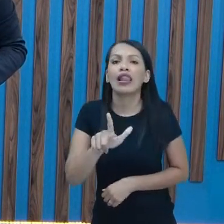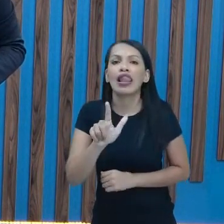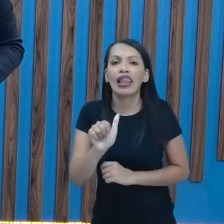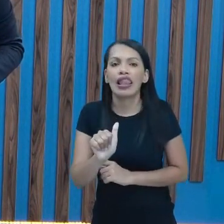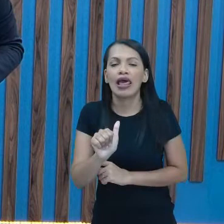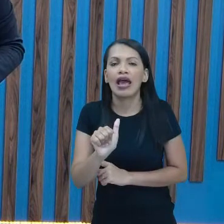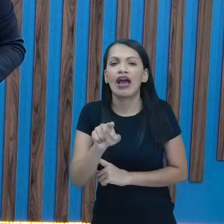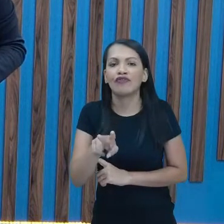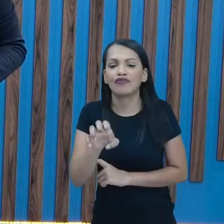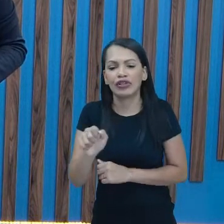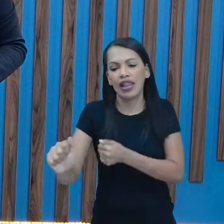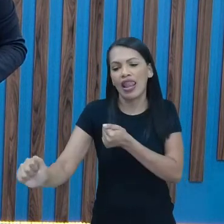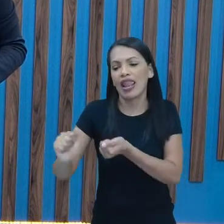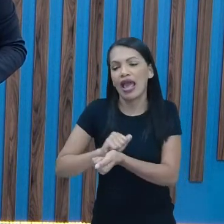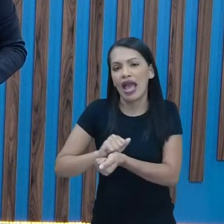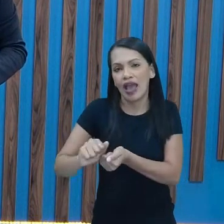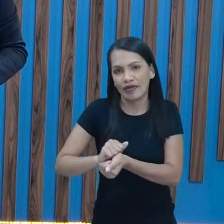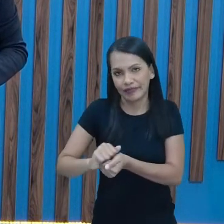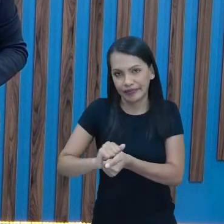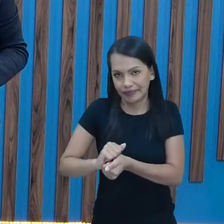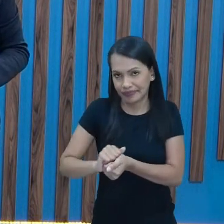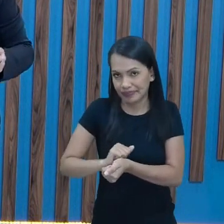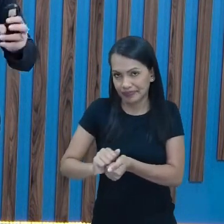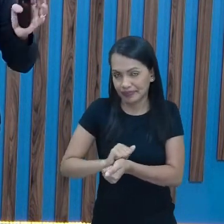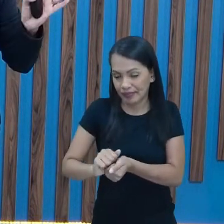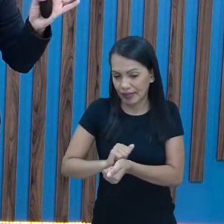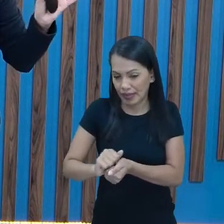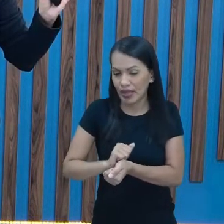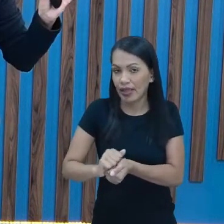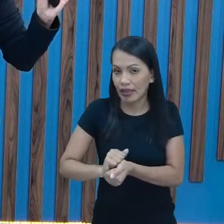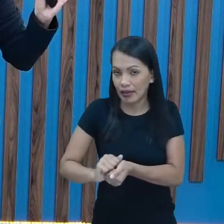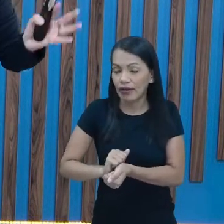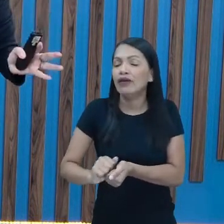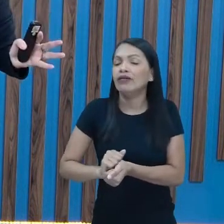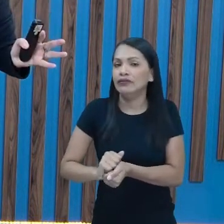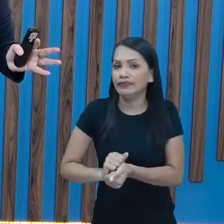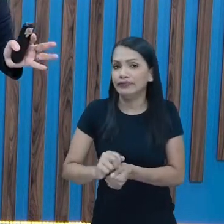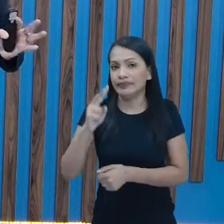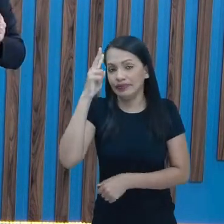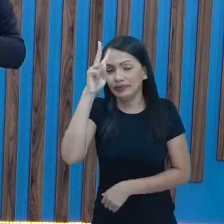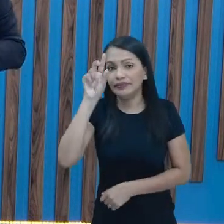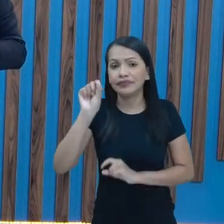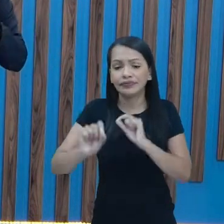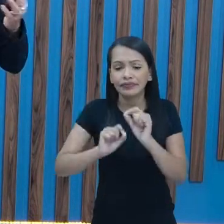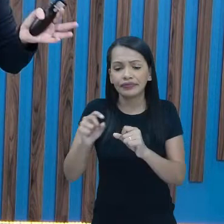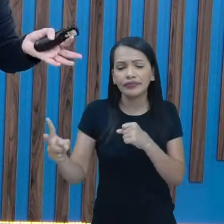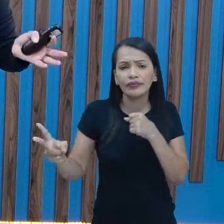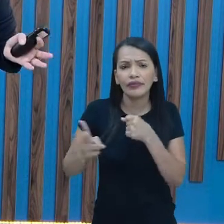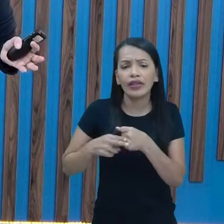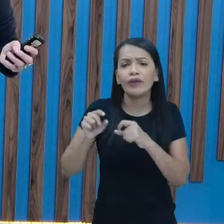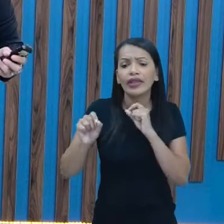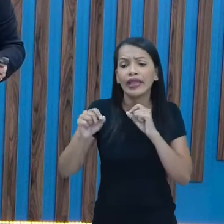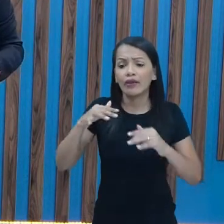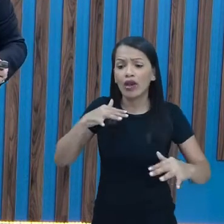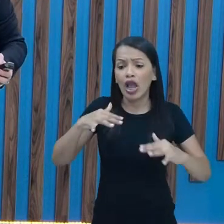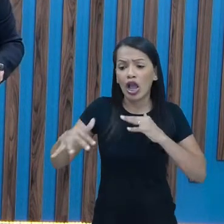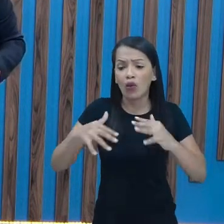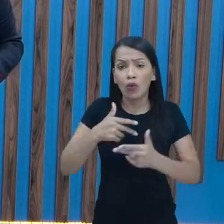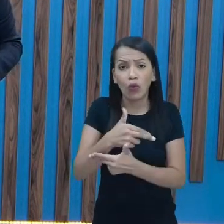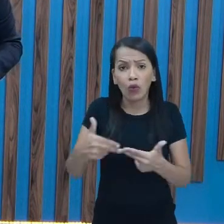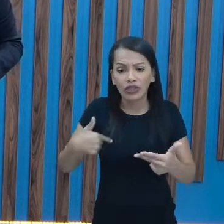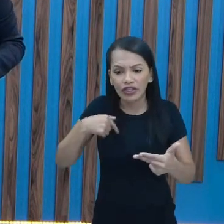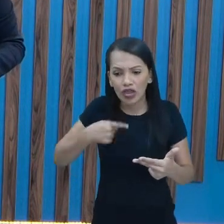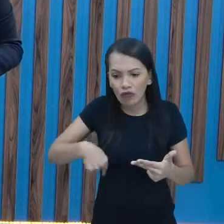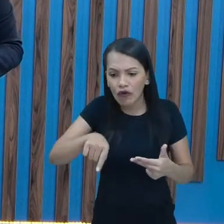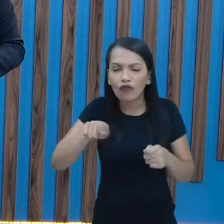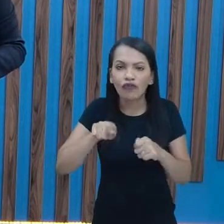Lavar, tá? Lembra que verbo é tudo aquilo que indica uma ação. um estado ou um fenômeno da natureza, tá,